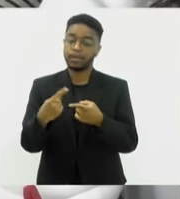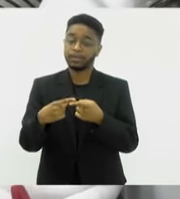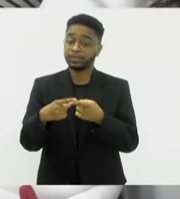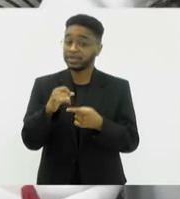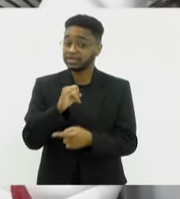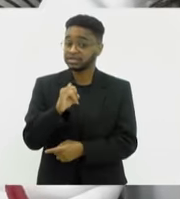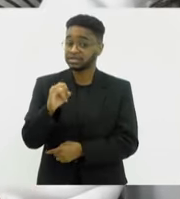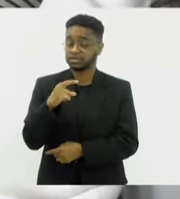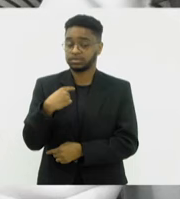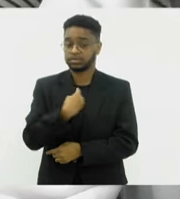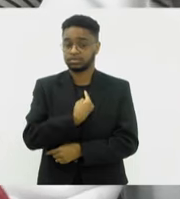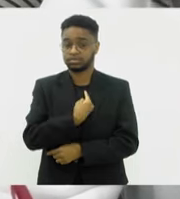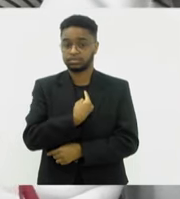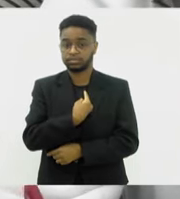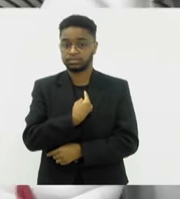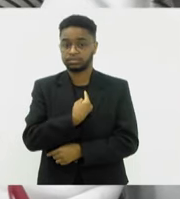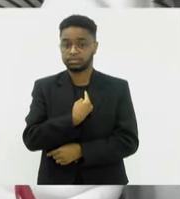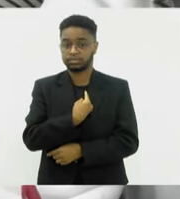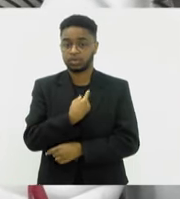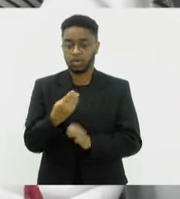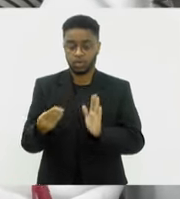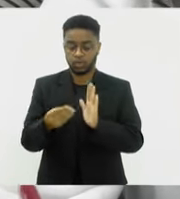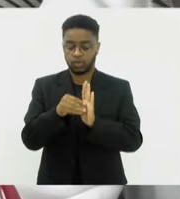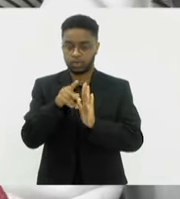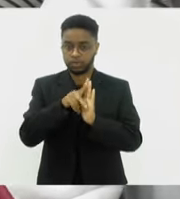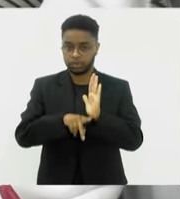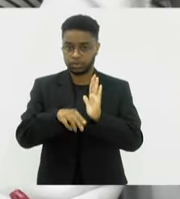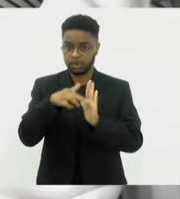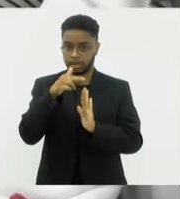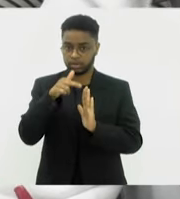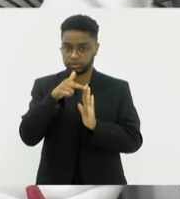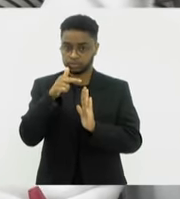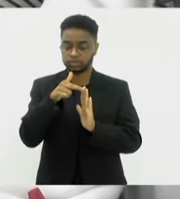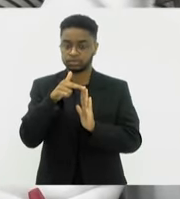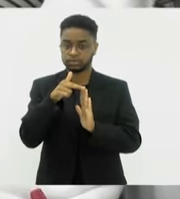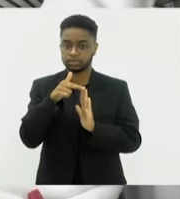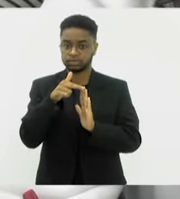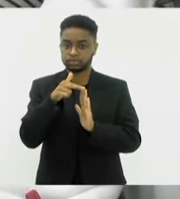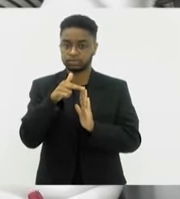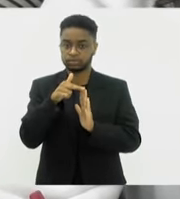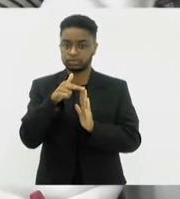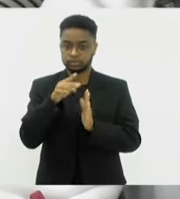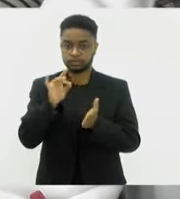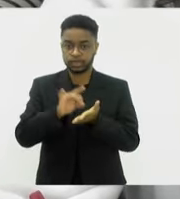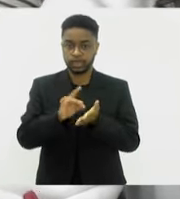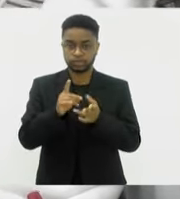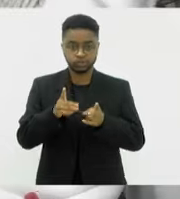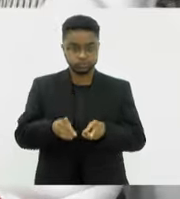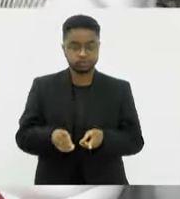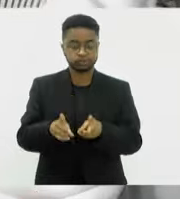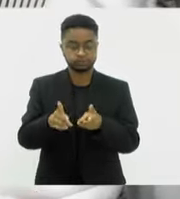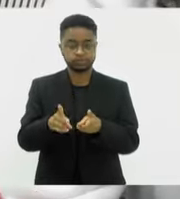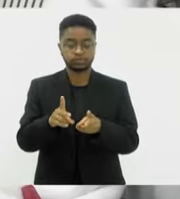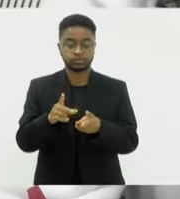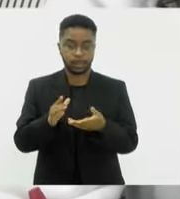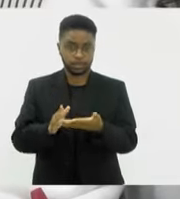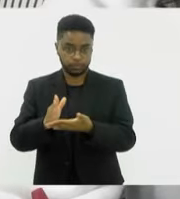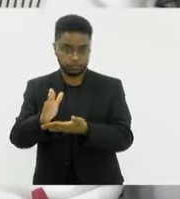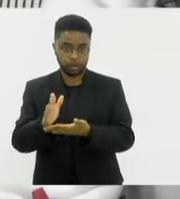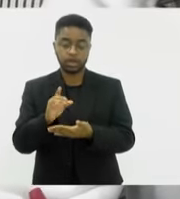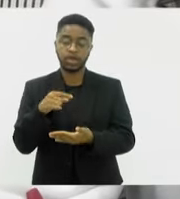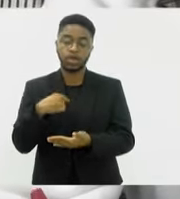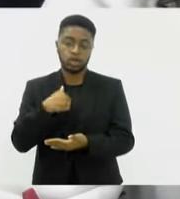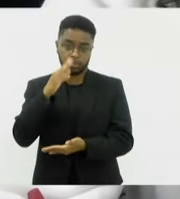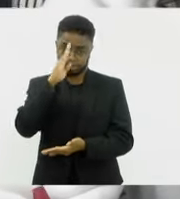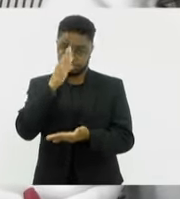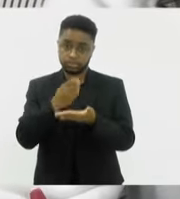gente colocar esse projeto de resolução em vigor, eu acho que a gente pode sair muito bem na